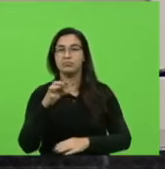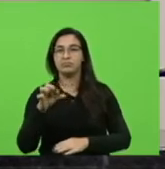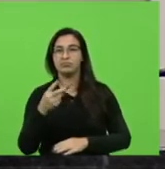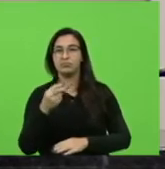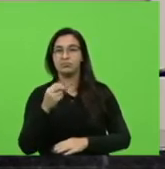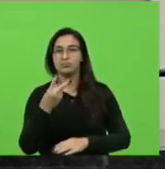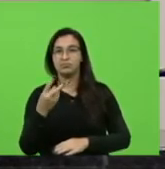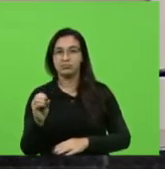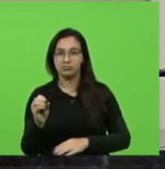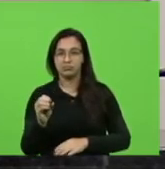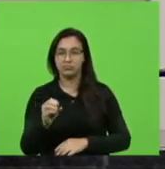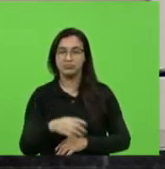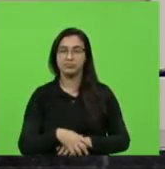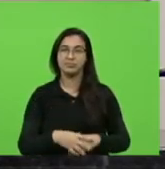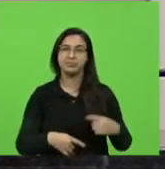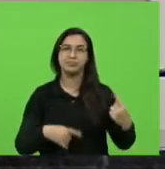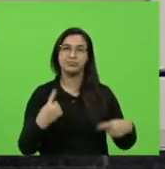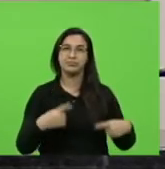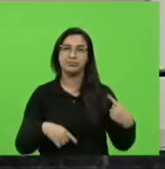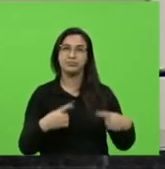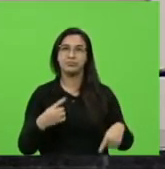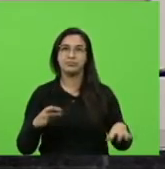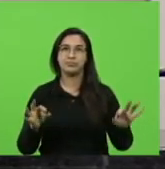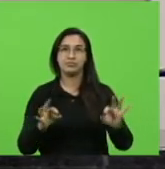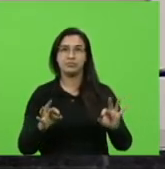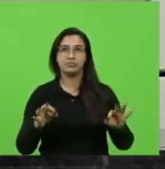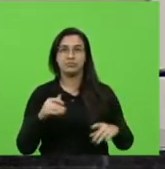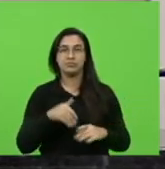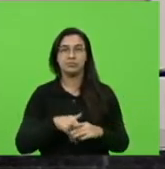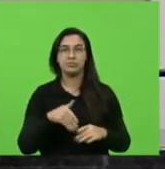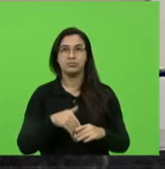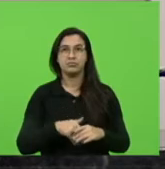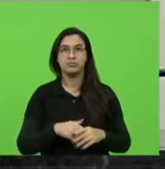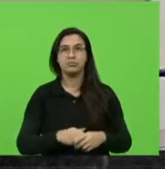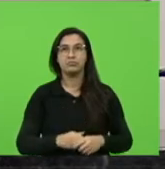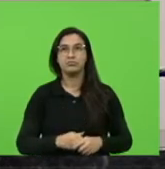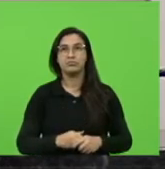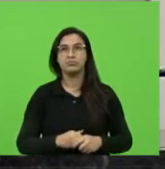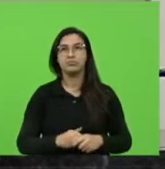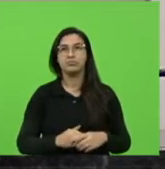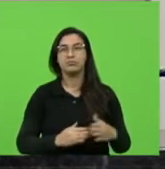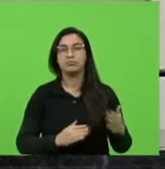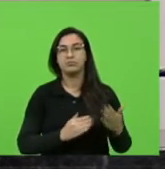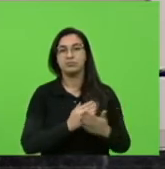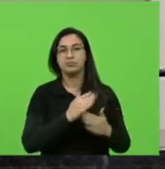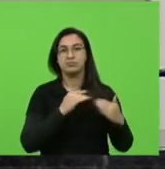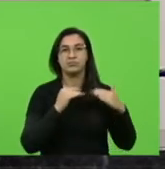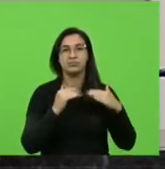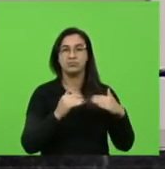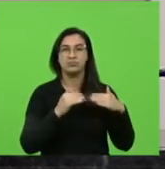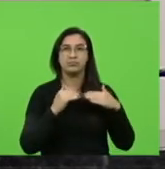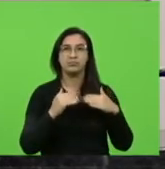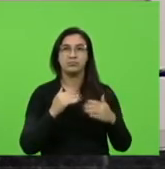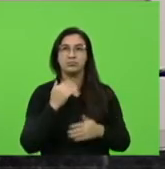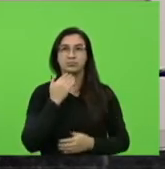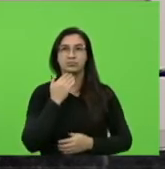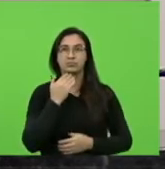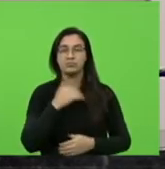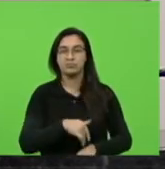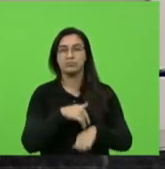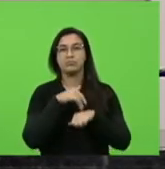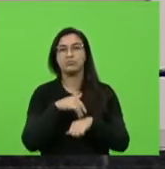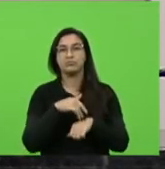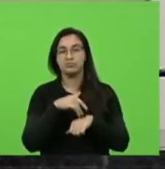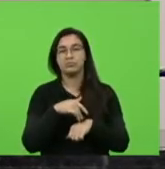discussão. Não havendo quem queira discutir, em votação. Deputados que aprovam, permaneçam como se encontram. Aprovado por unanimidade. Moções.